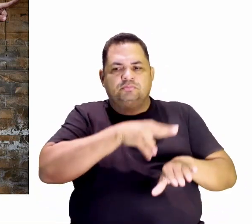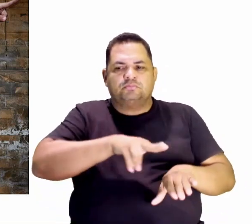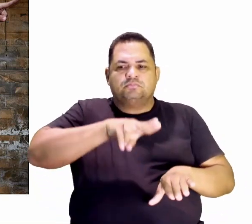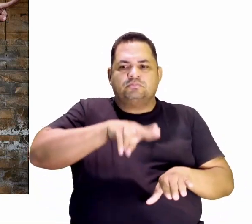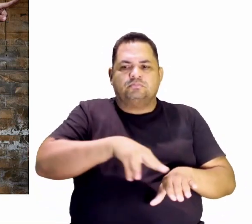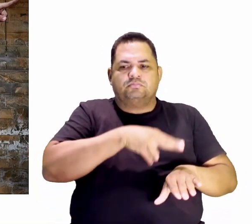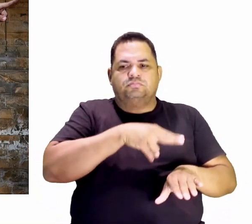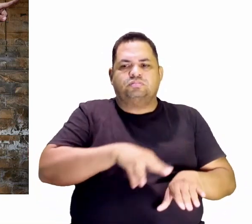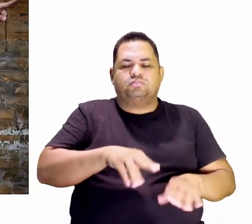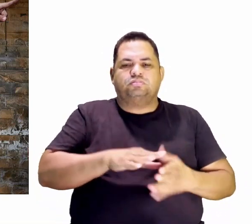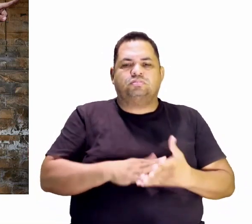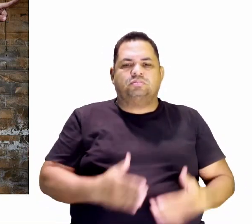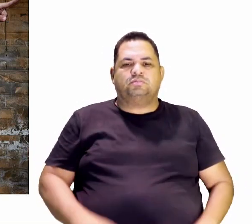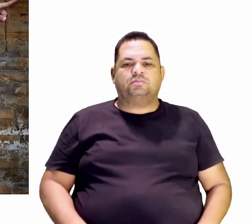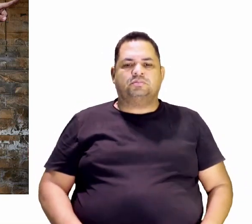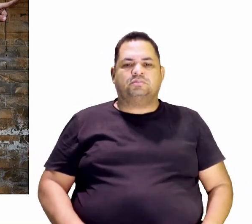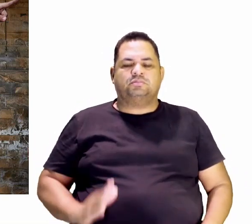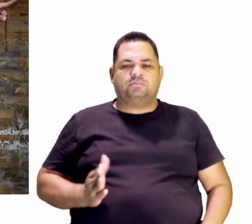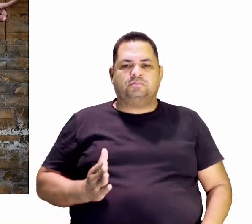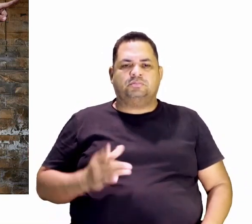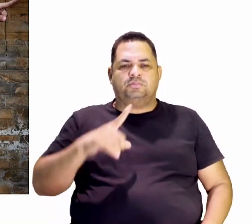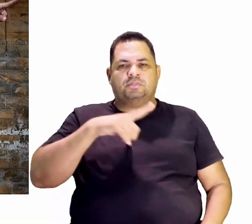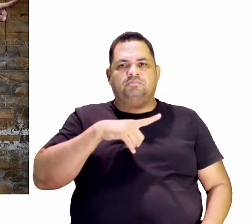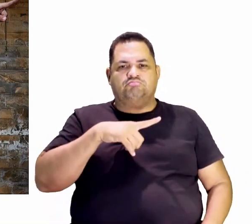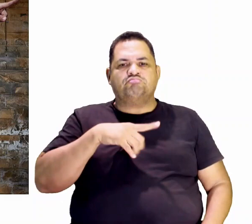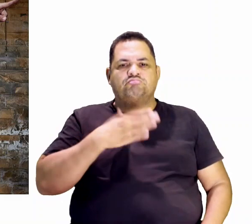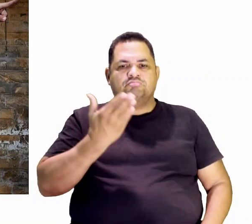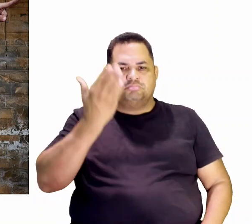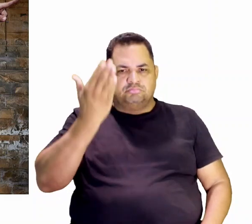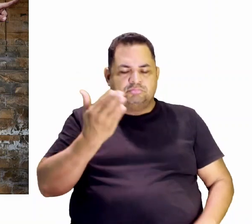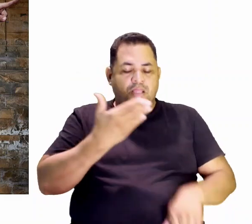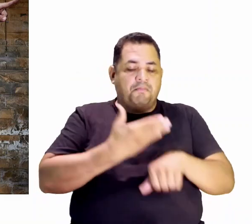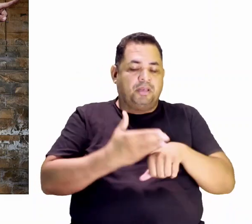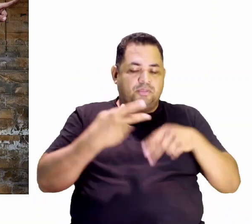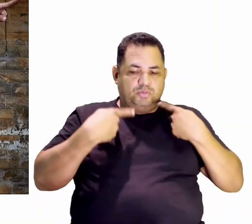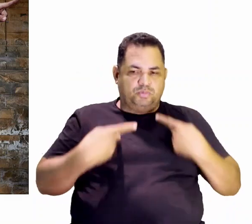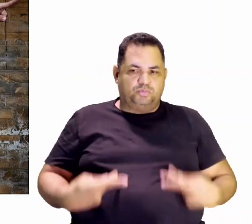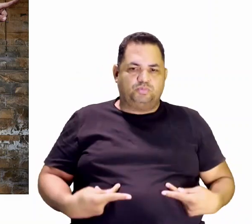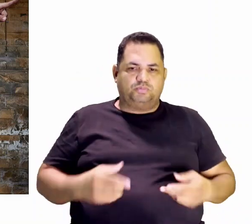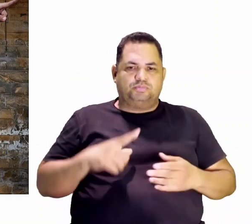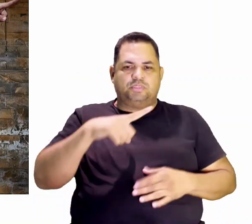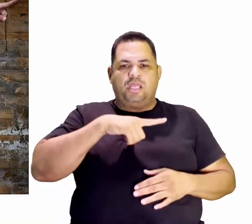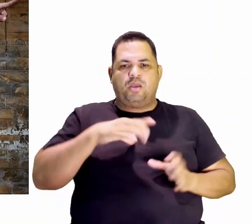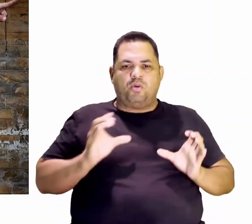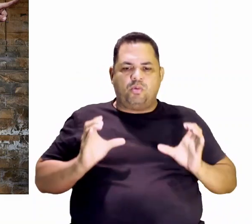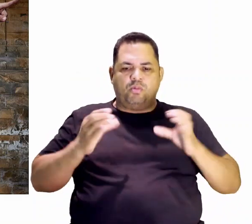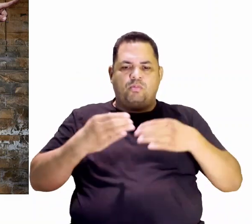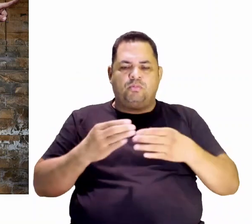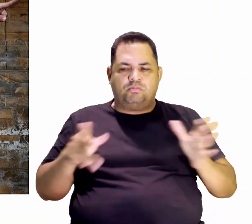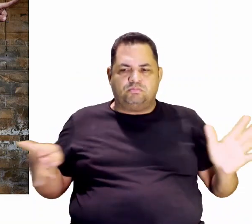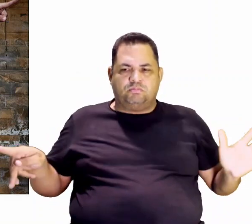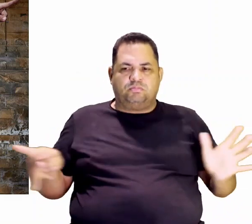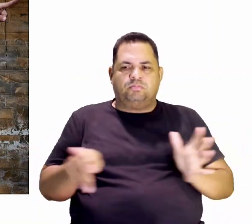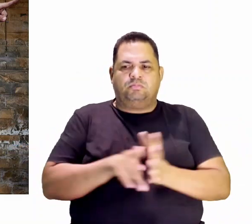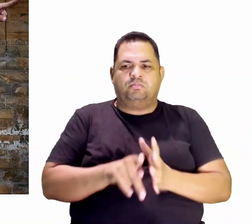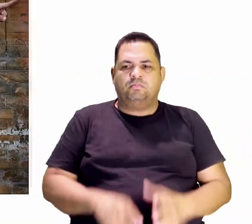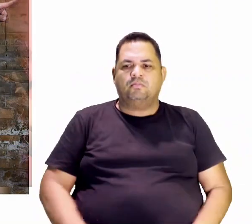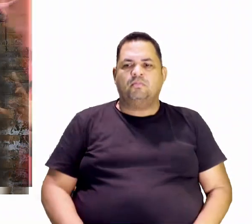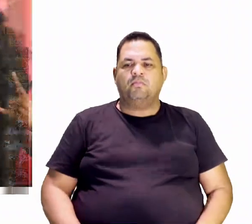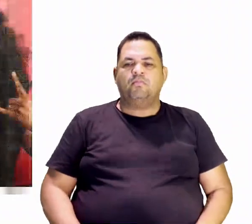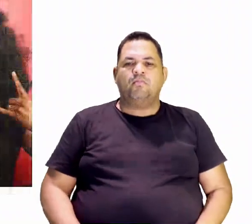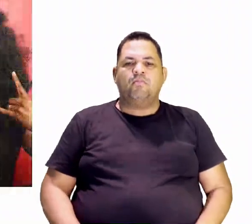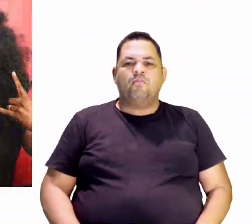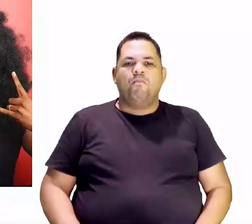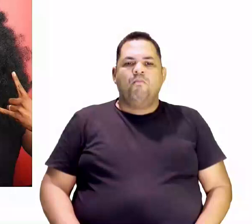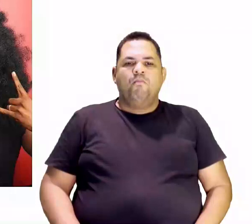né? Você já tem uma pegada aí dessas práticas corporais, você tem um grupo, uma tribo própria, certo?